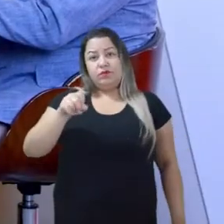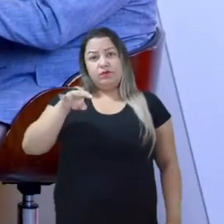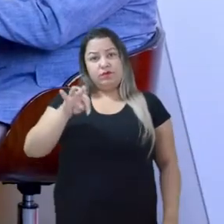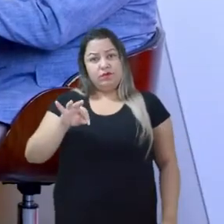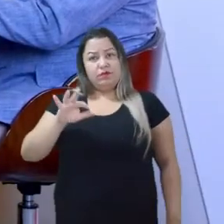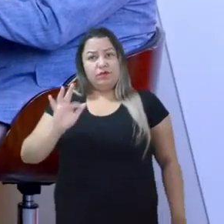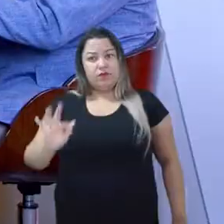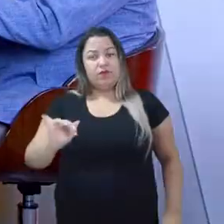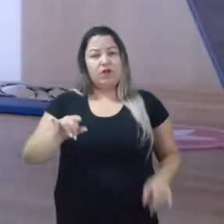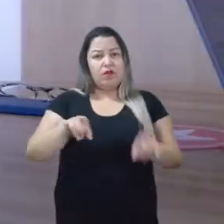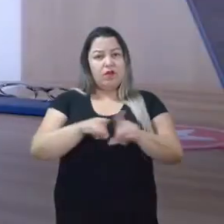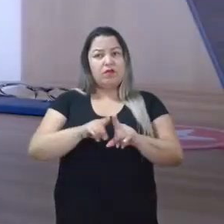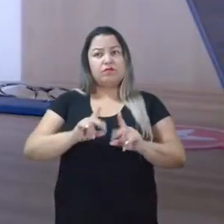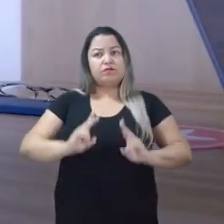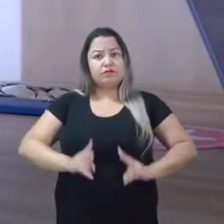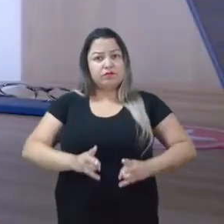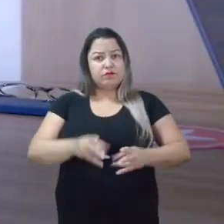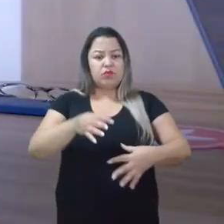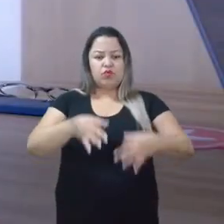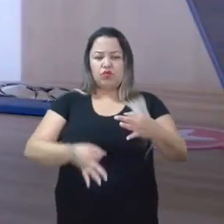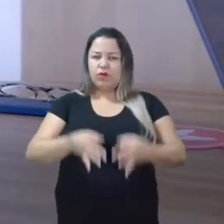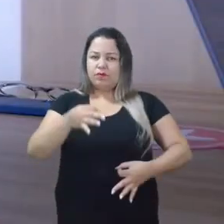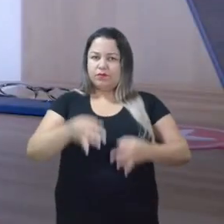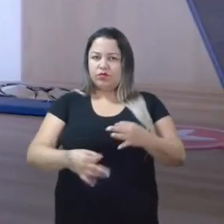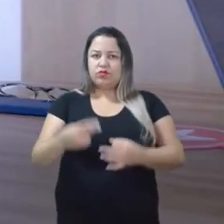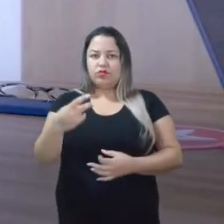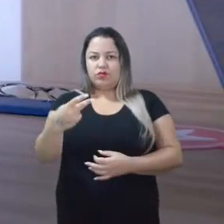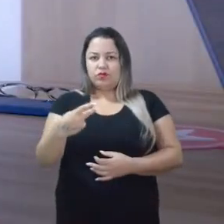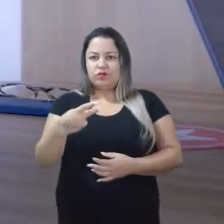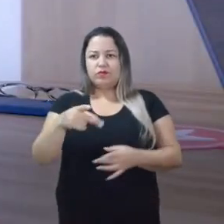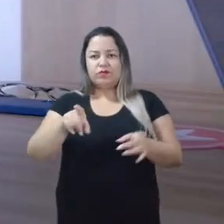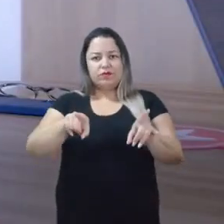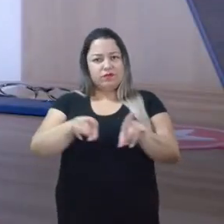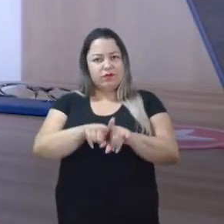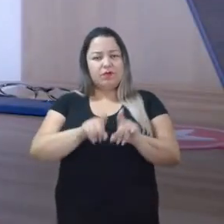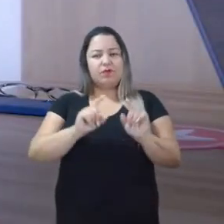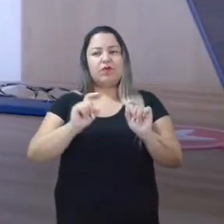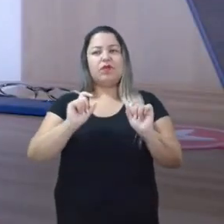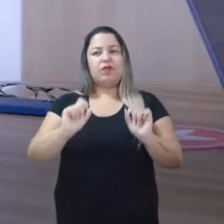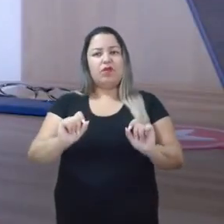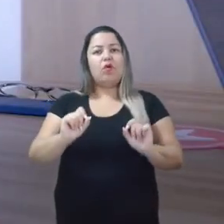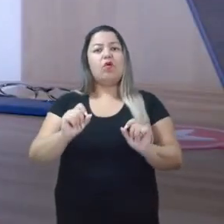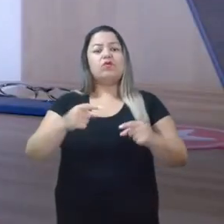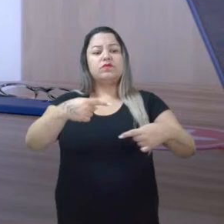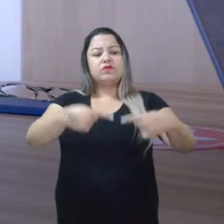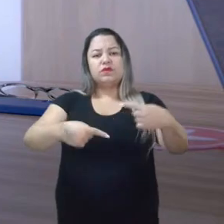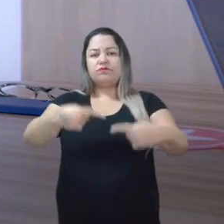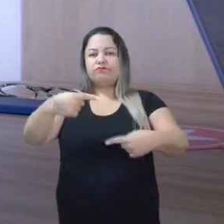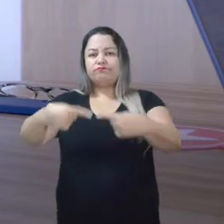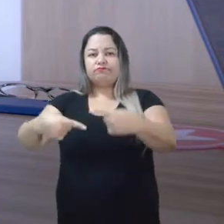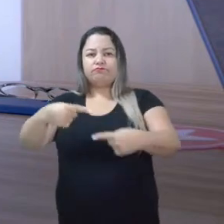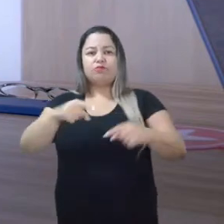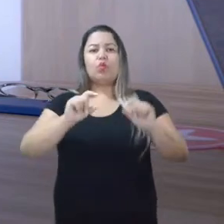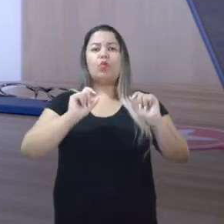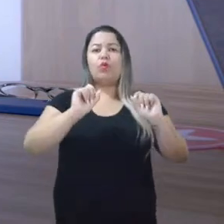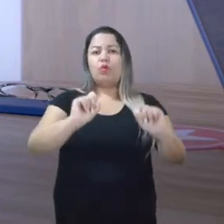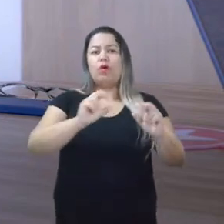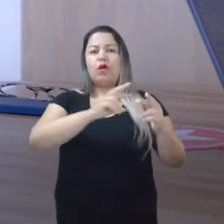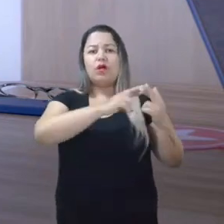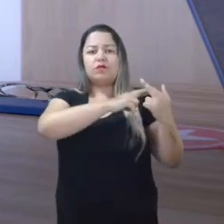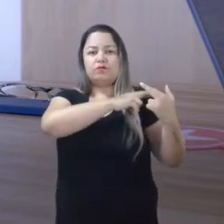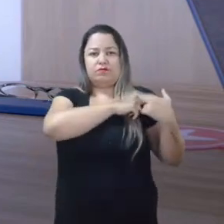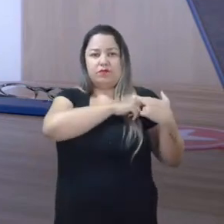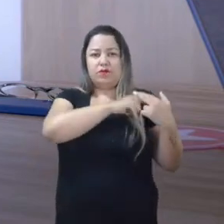dar continuidade ao julgamento de 2 recursos extraordinários, onde se discute, qual seria a responsabilidade das